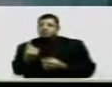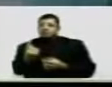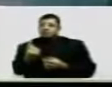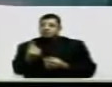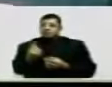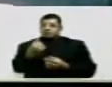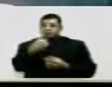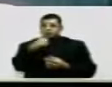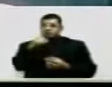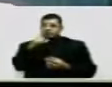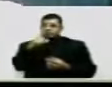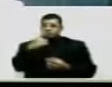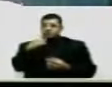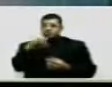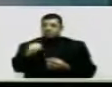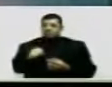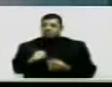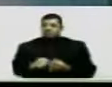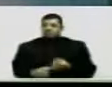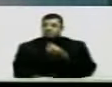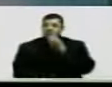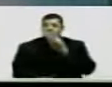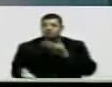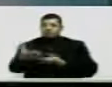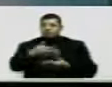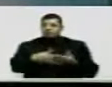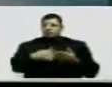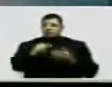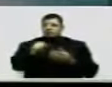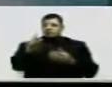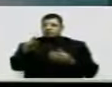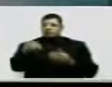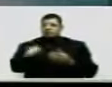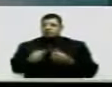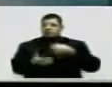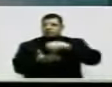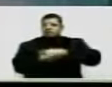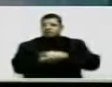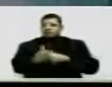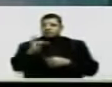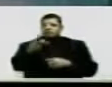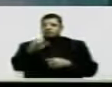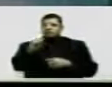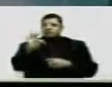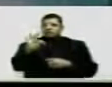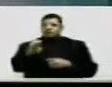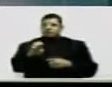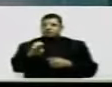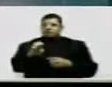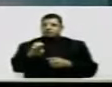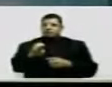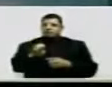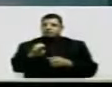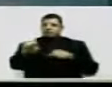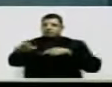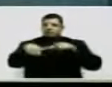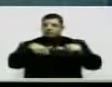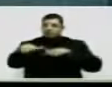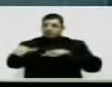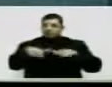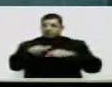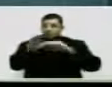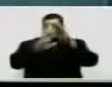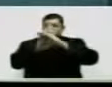que existem no interior do estado em aterros sanitários e para garantir fonte de financiamento para a manutenção desses